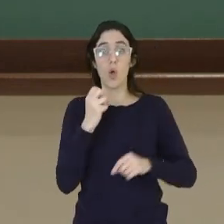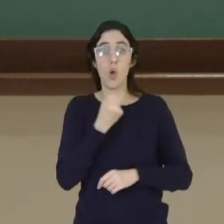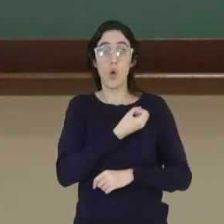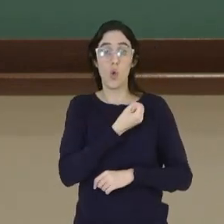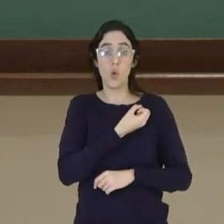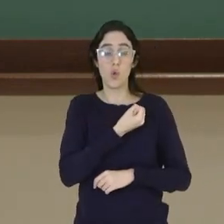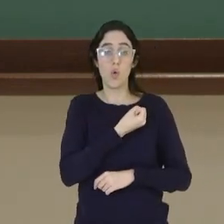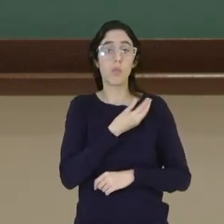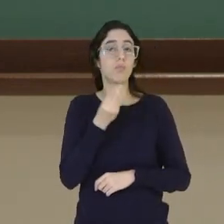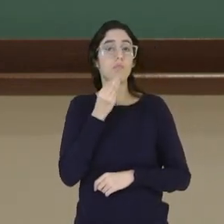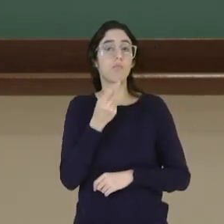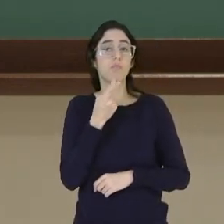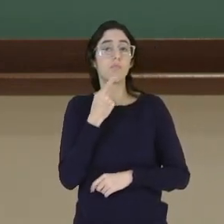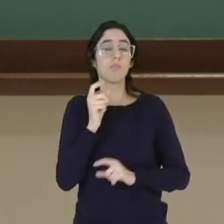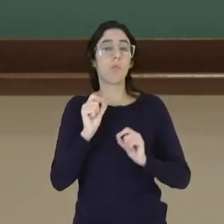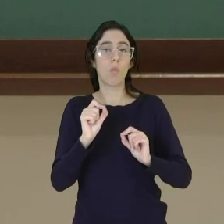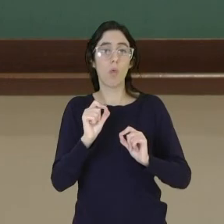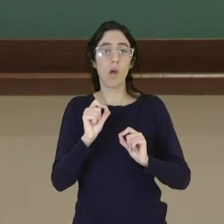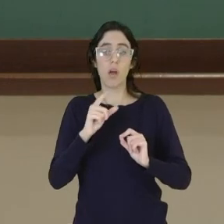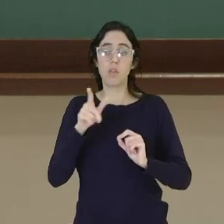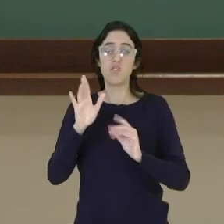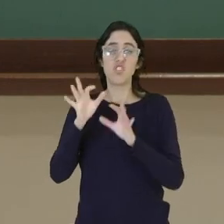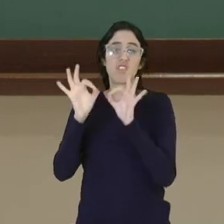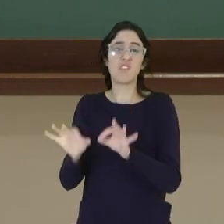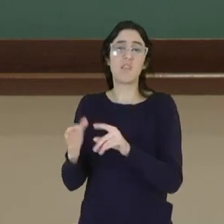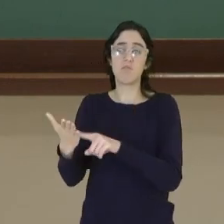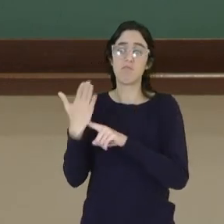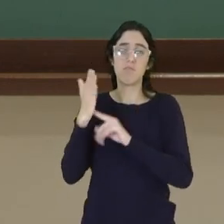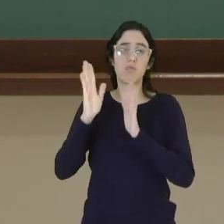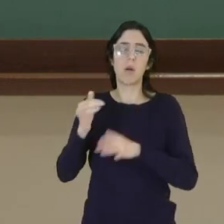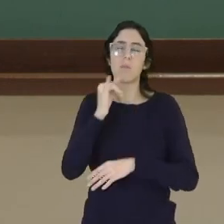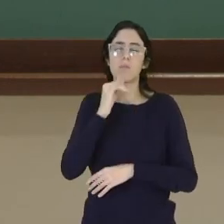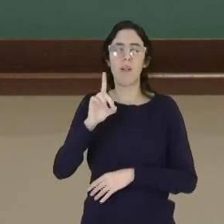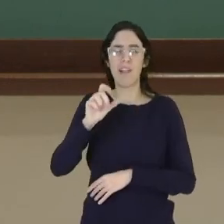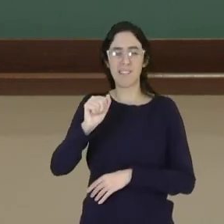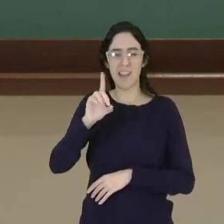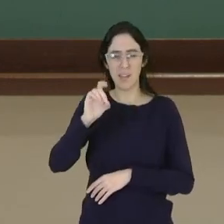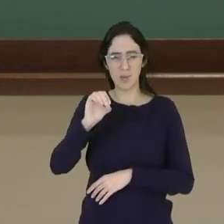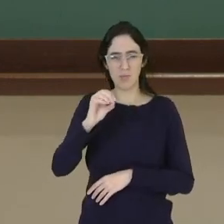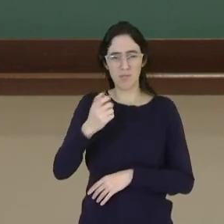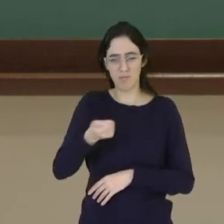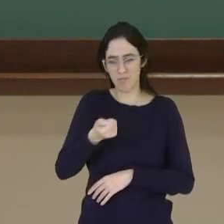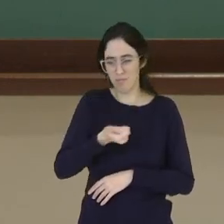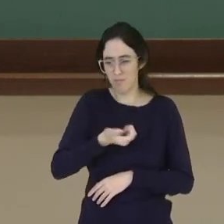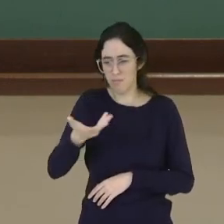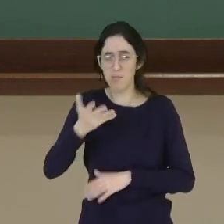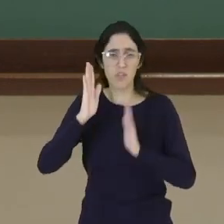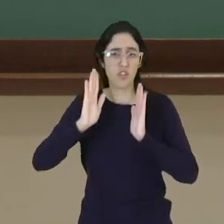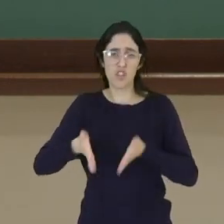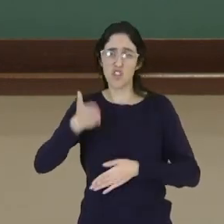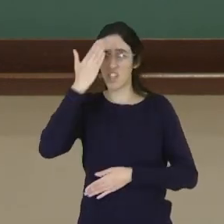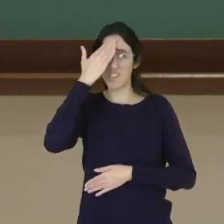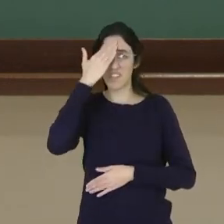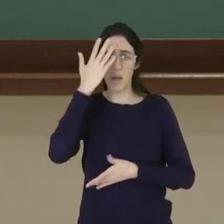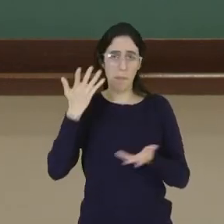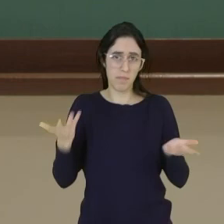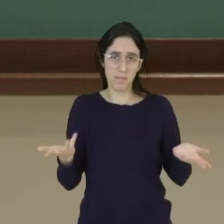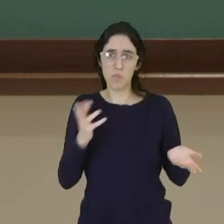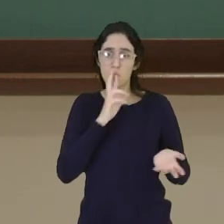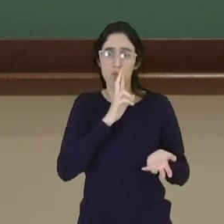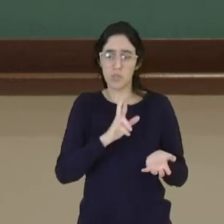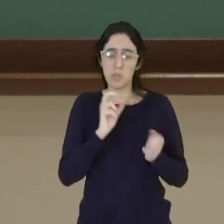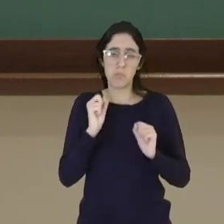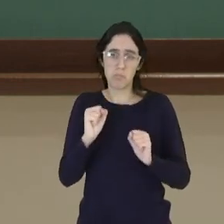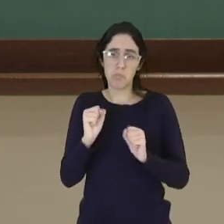possibilidades do espaço amostral está definido, tipo os resultados de um dado. A gente sabe quais são. Às vezes, o número